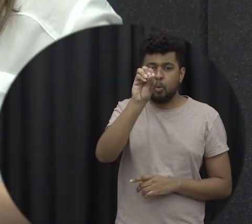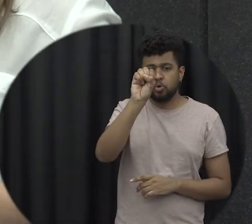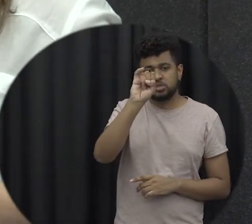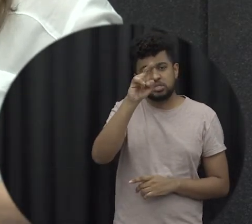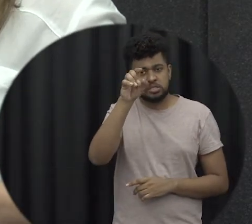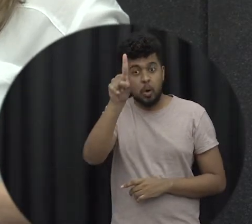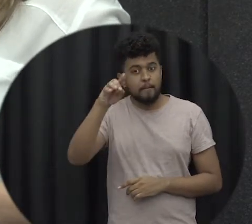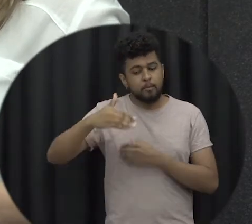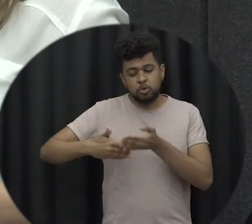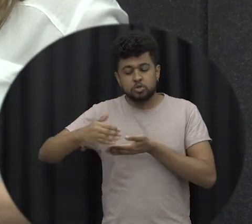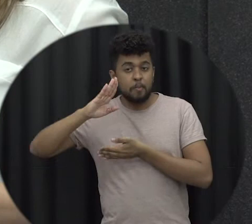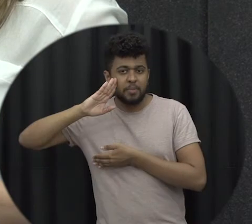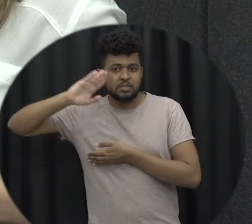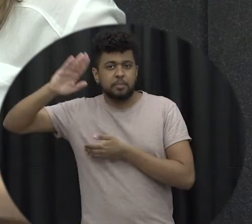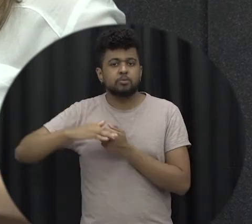processo principal.